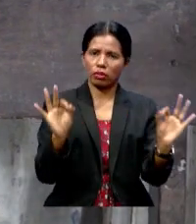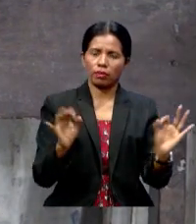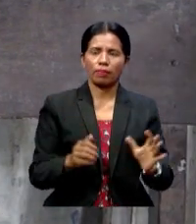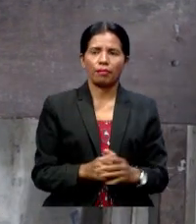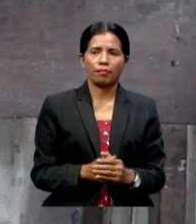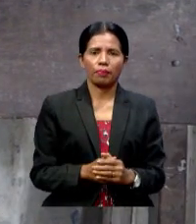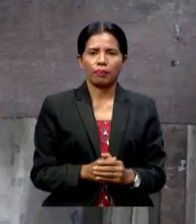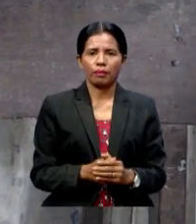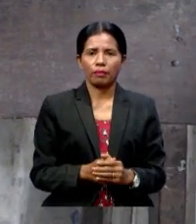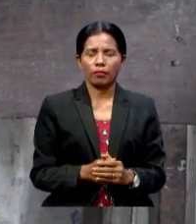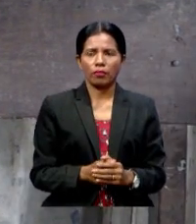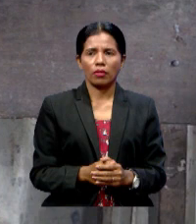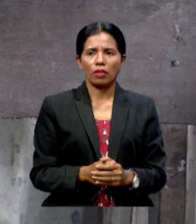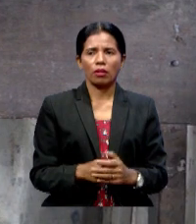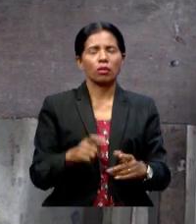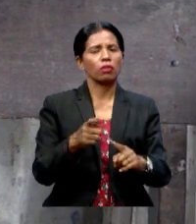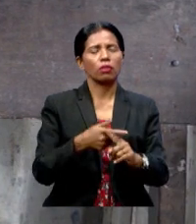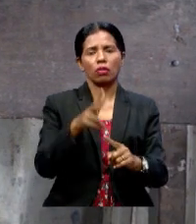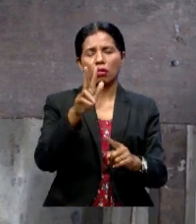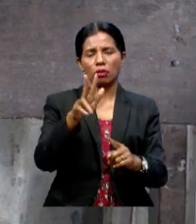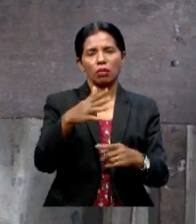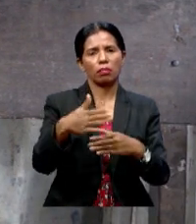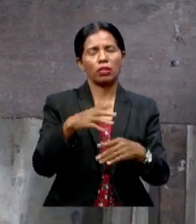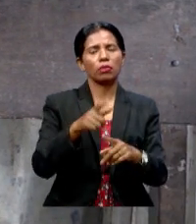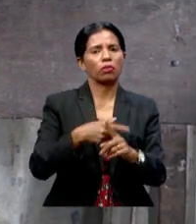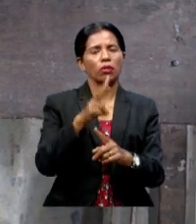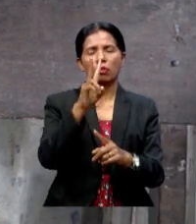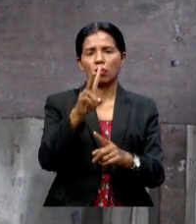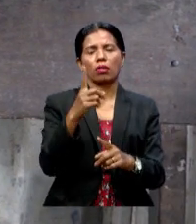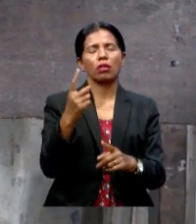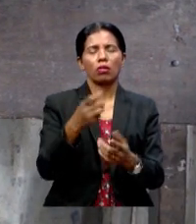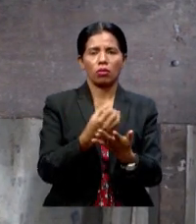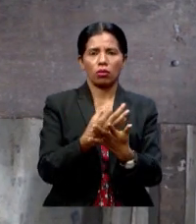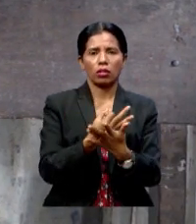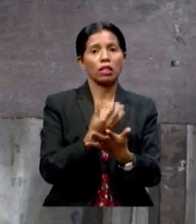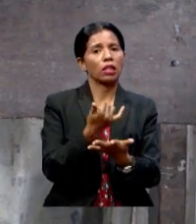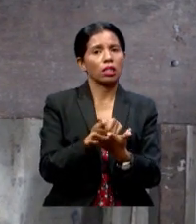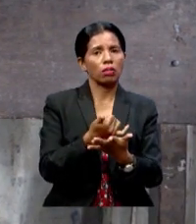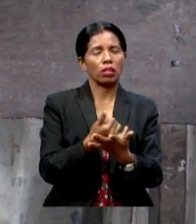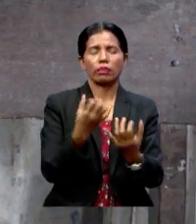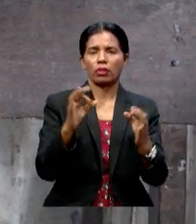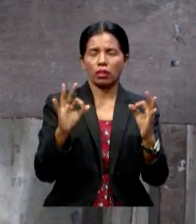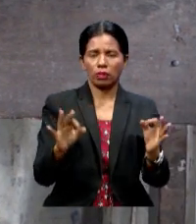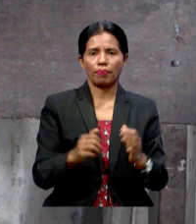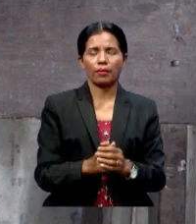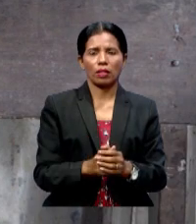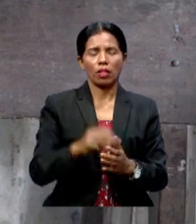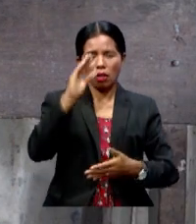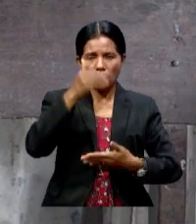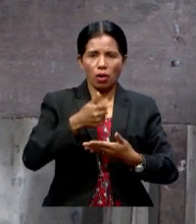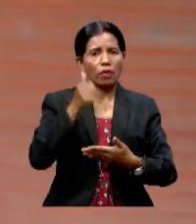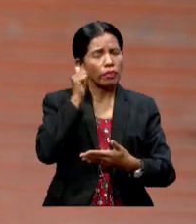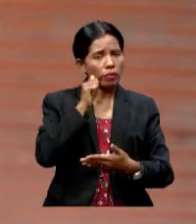kula la to tan fulan to kulan ro de durante ne un feto Maria Isabel de